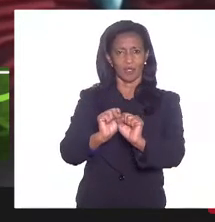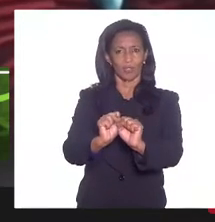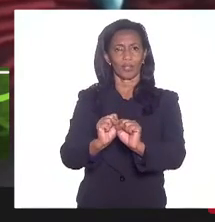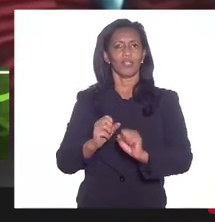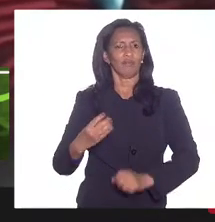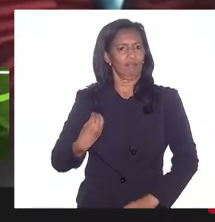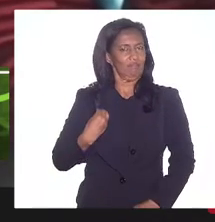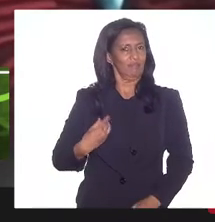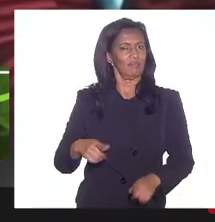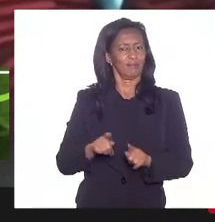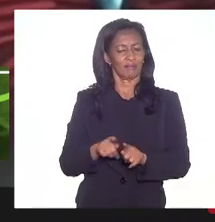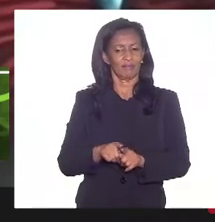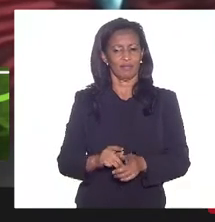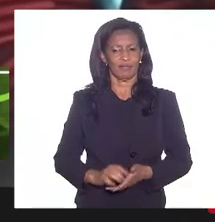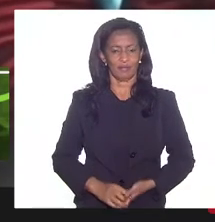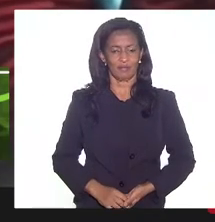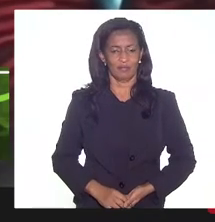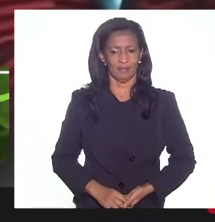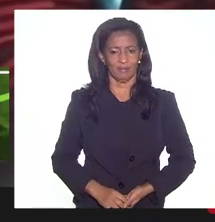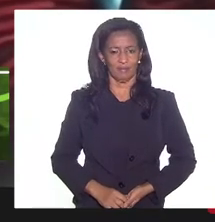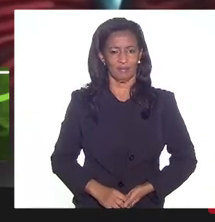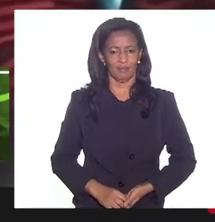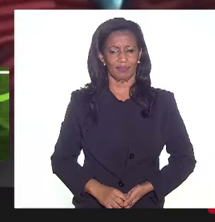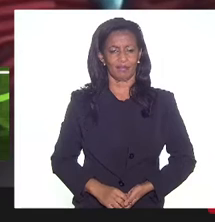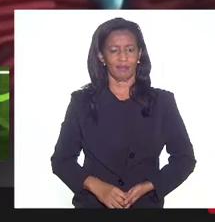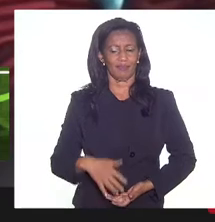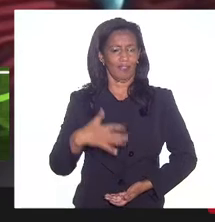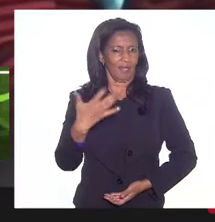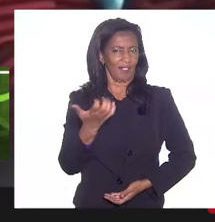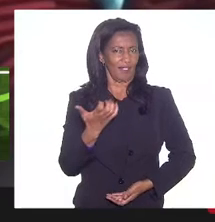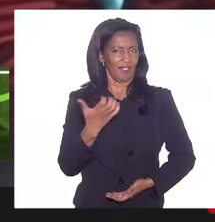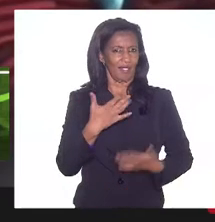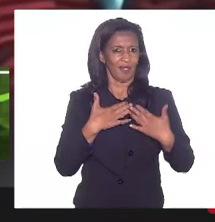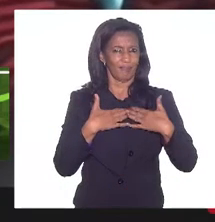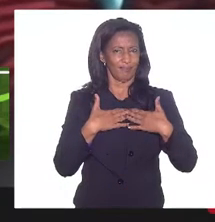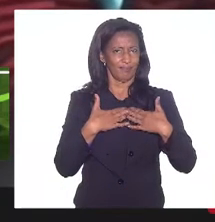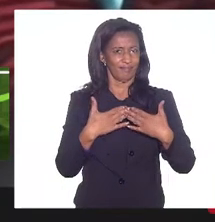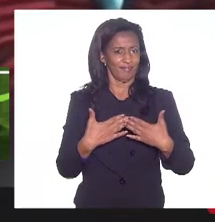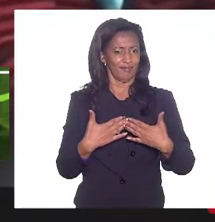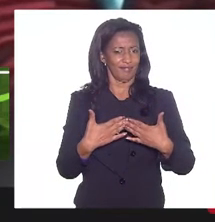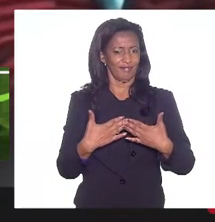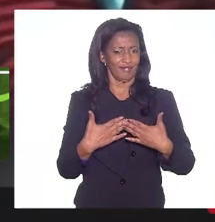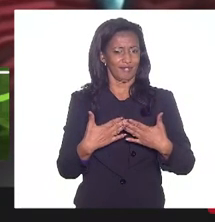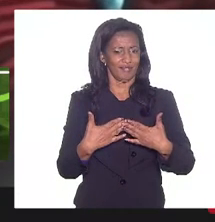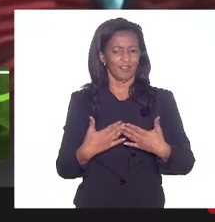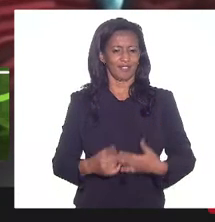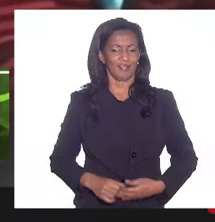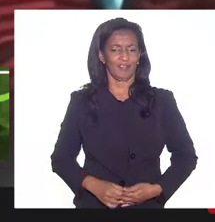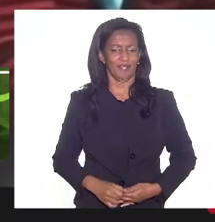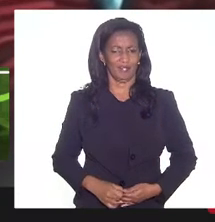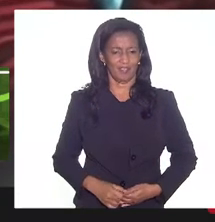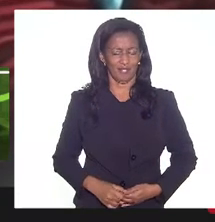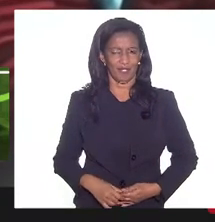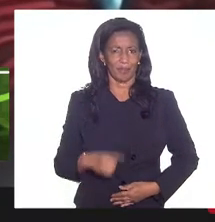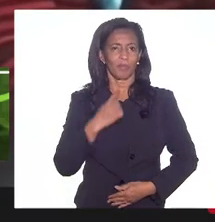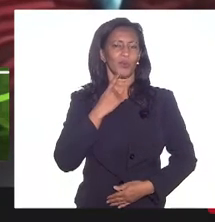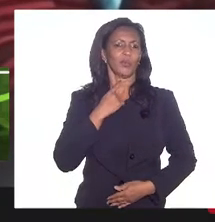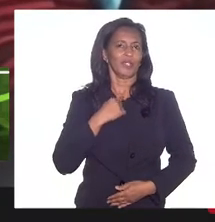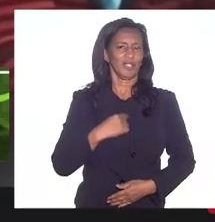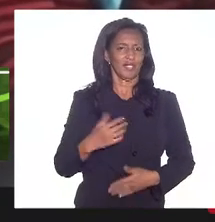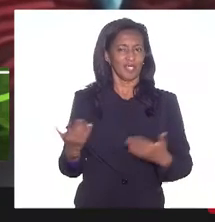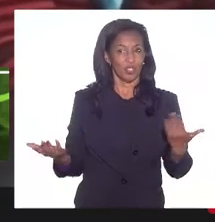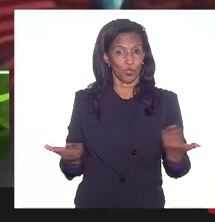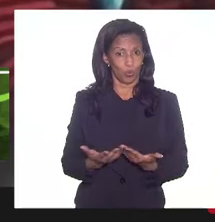presentes conosco. Quero externar aqui meu desejo de